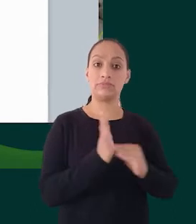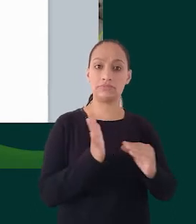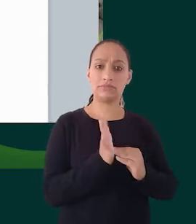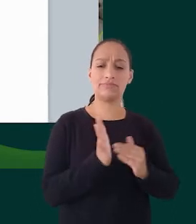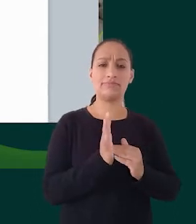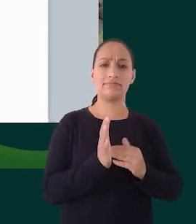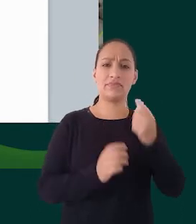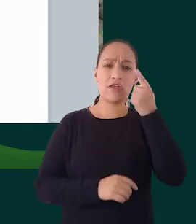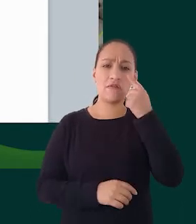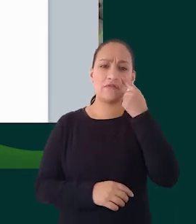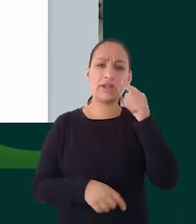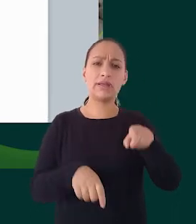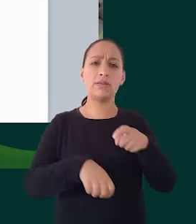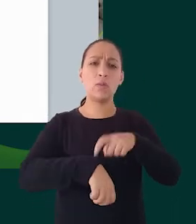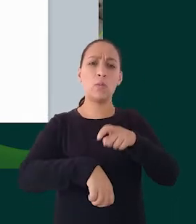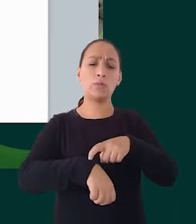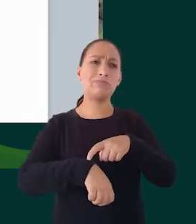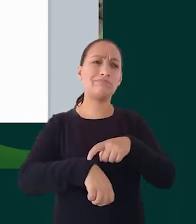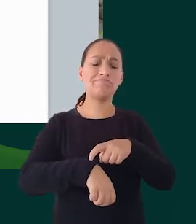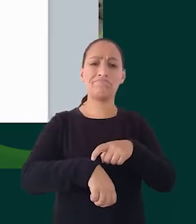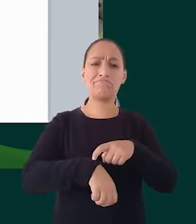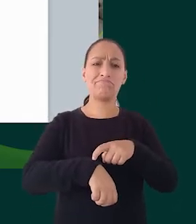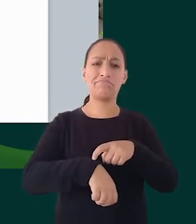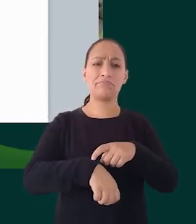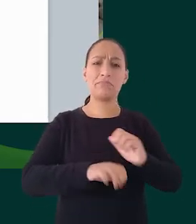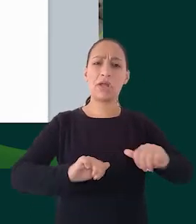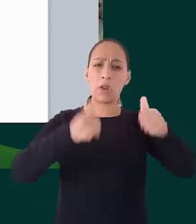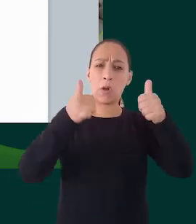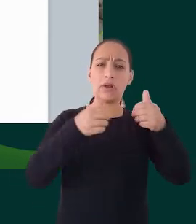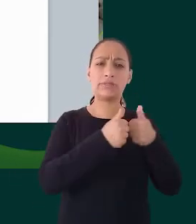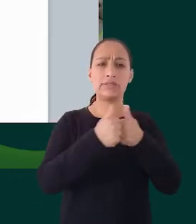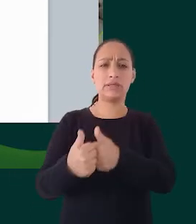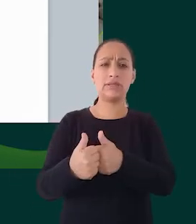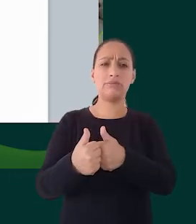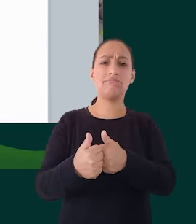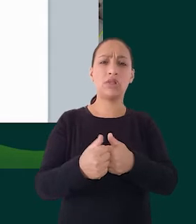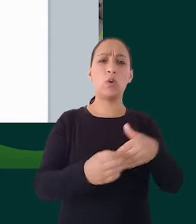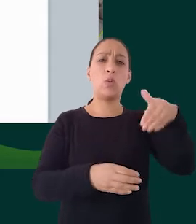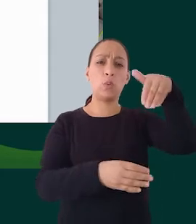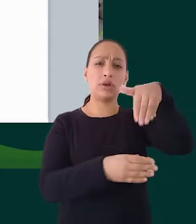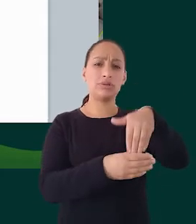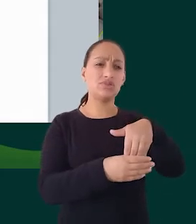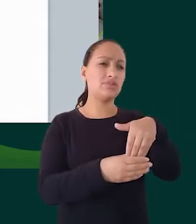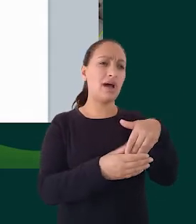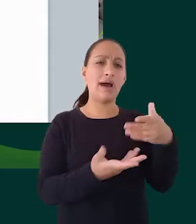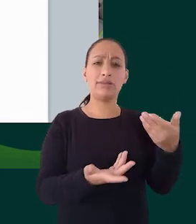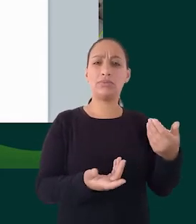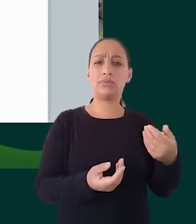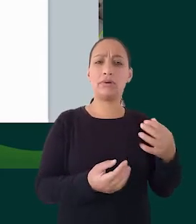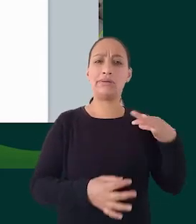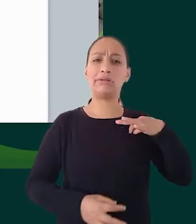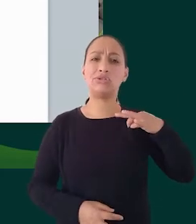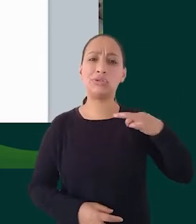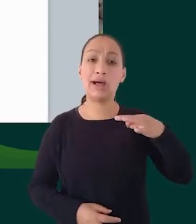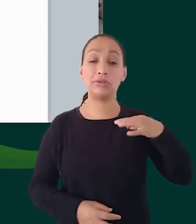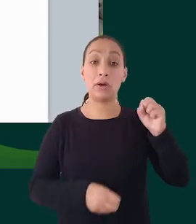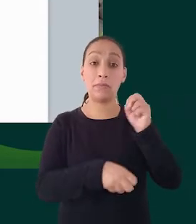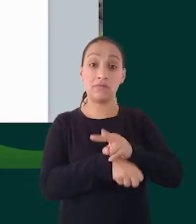um itinerário melhor a ser seguido, um candidato mais adequado à vaga aberta de um emprego,